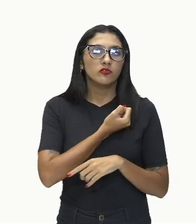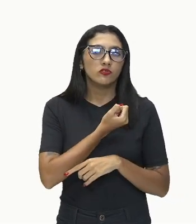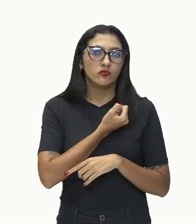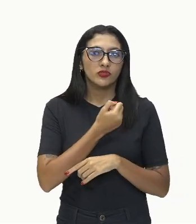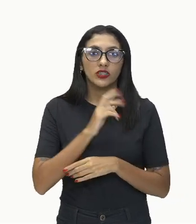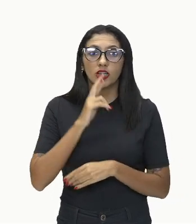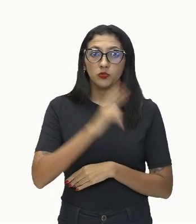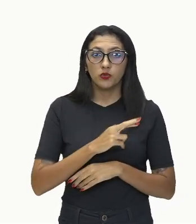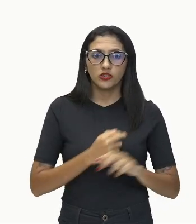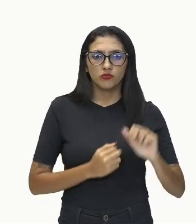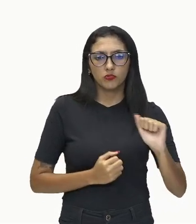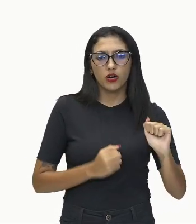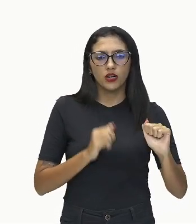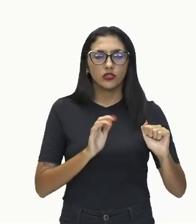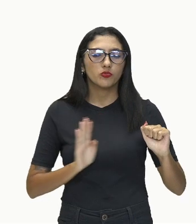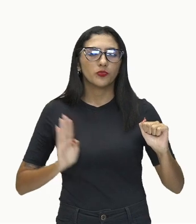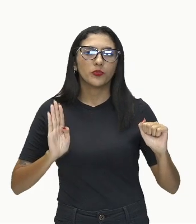resultados